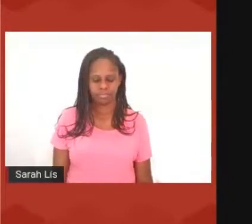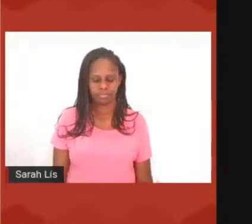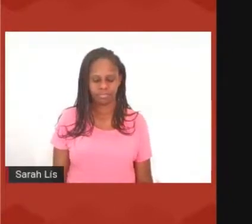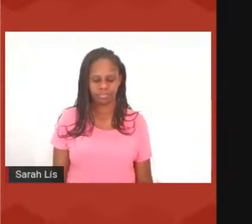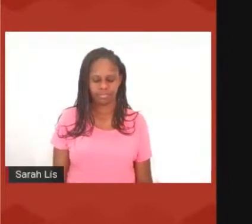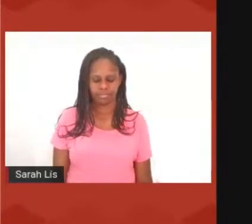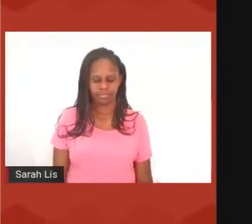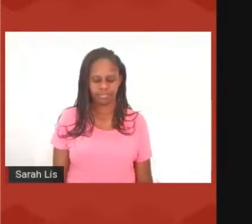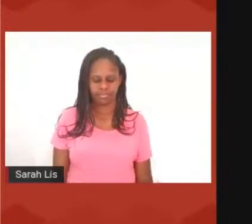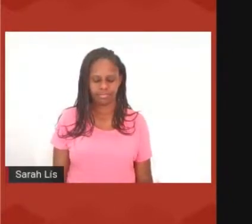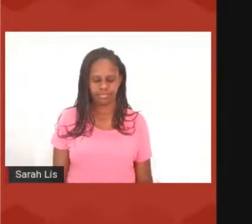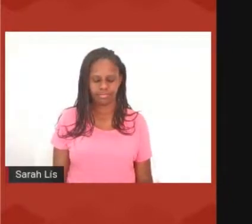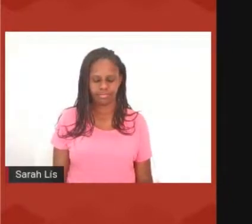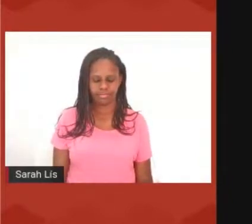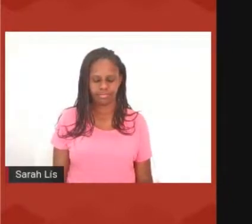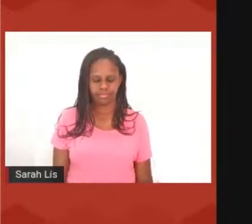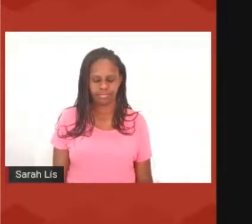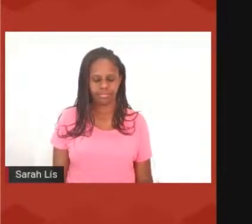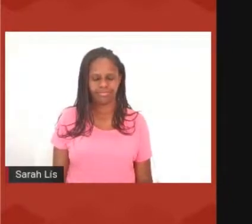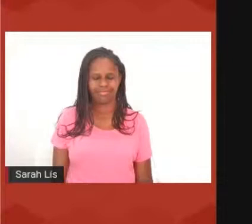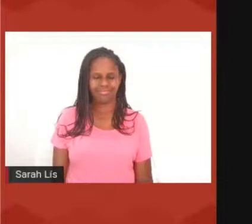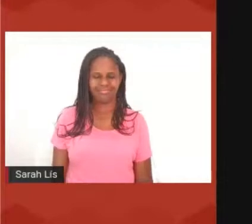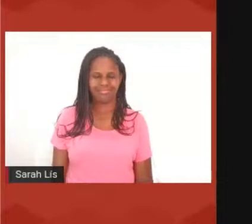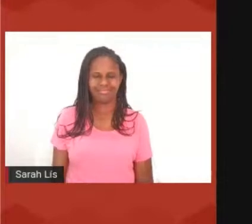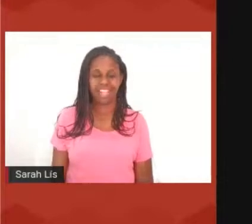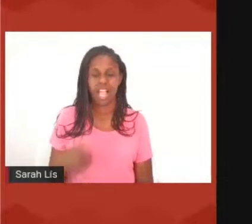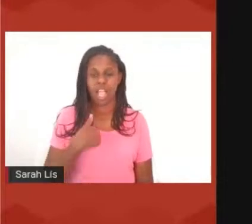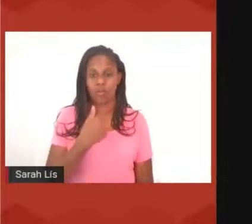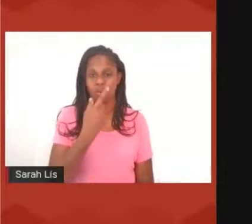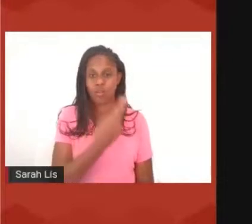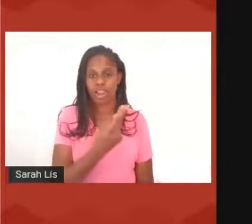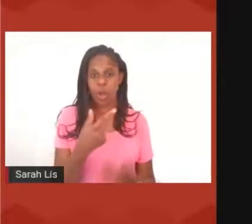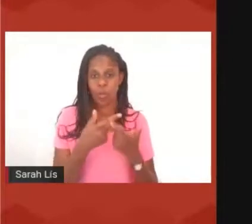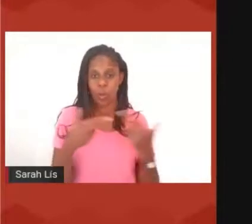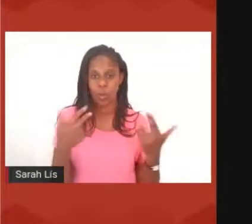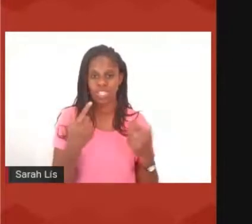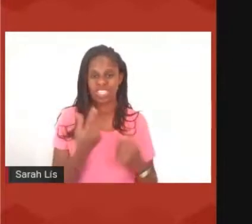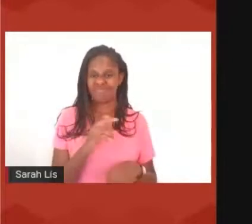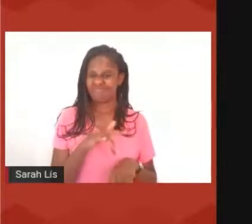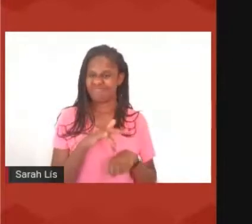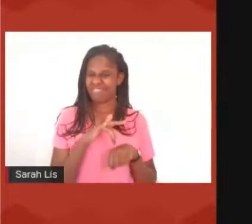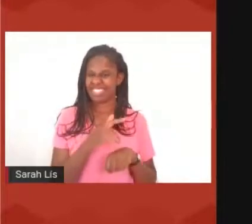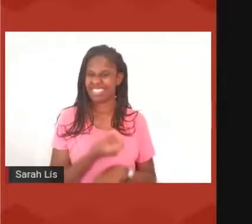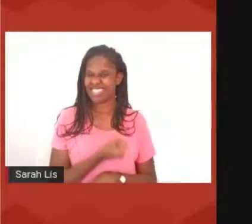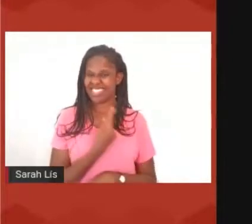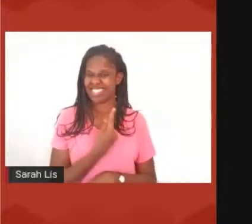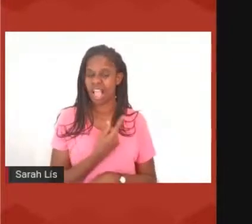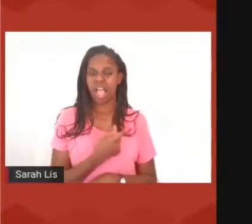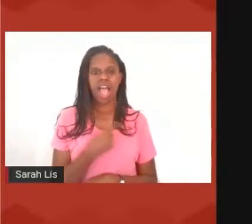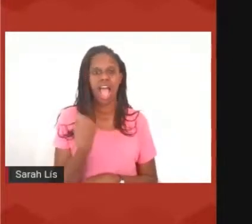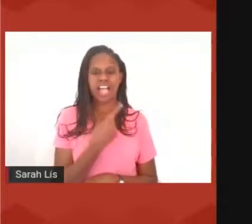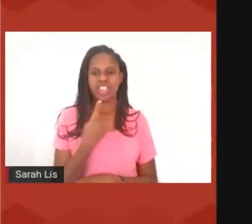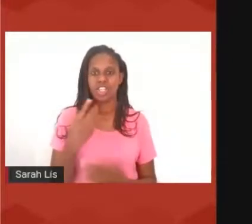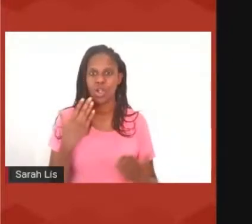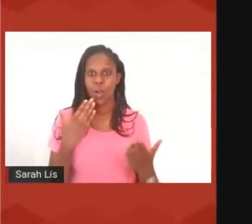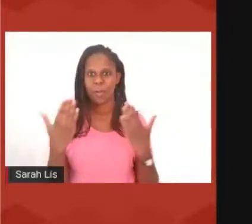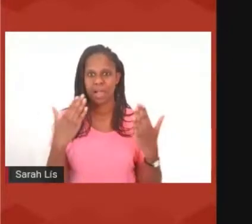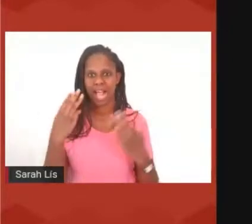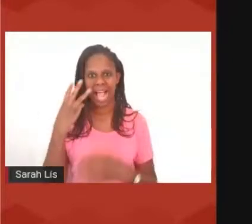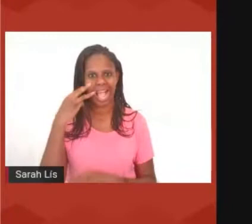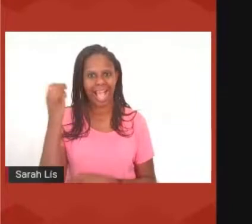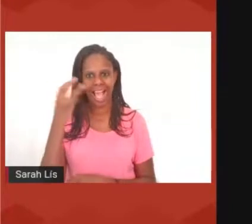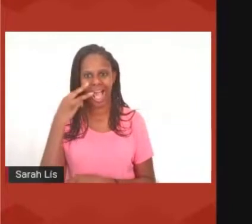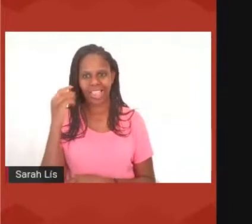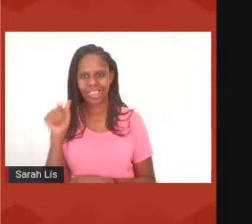Vou falar alguma coisa meio esquisita, mas de todo modo, né? Nós estamos comparando gato e água, né?